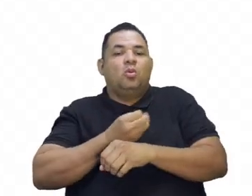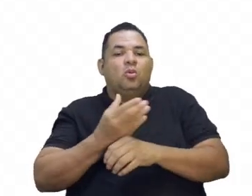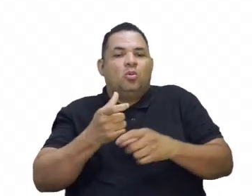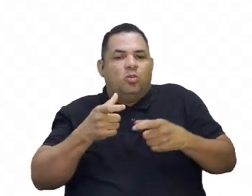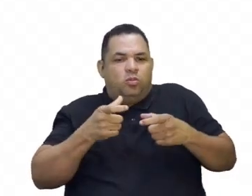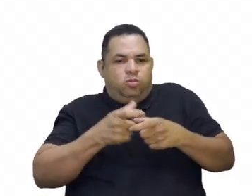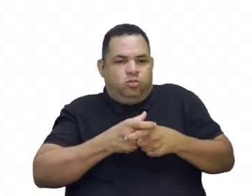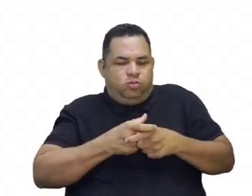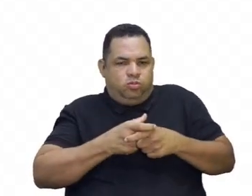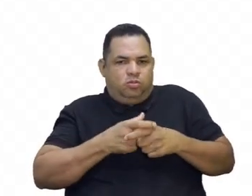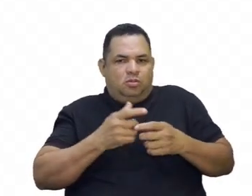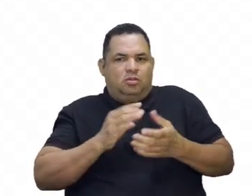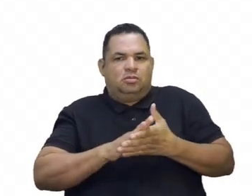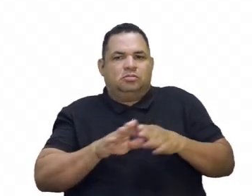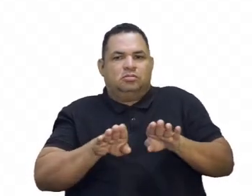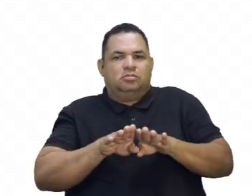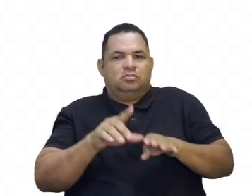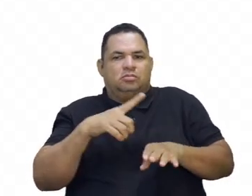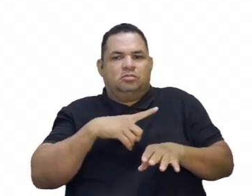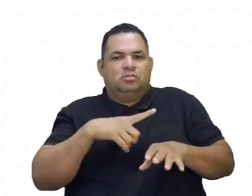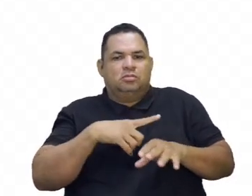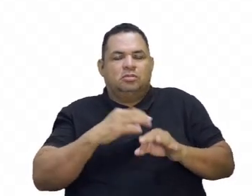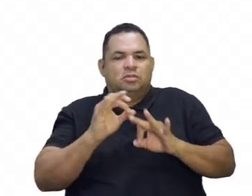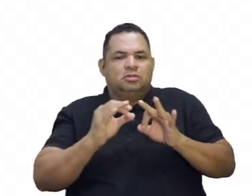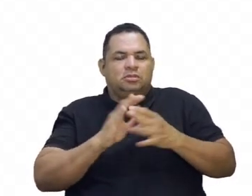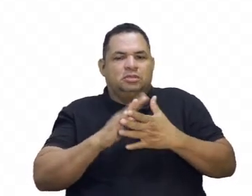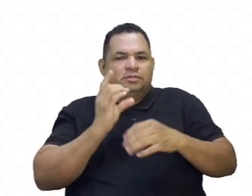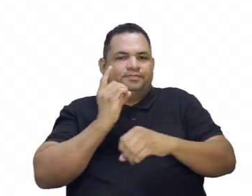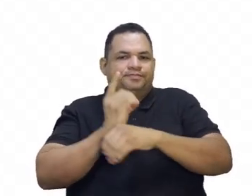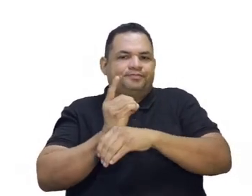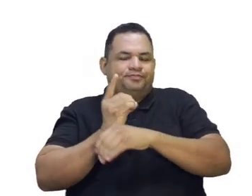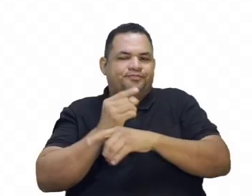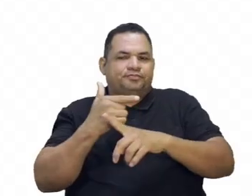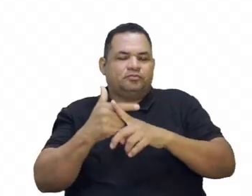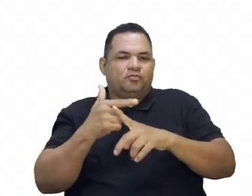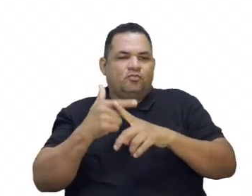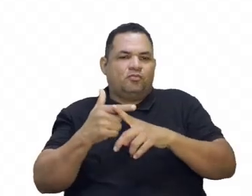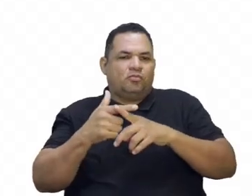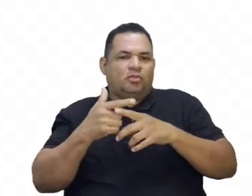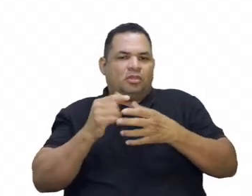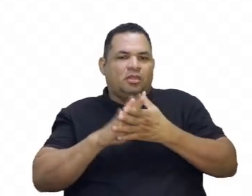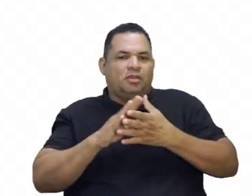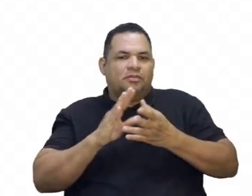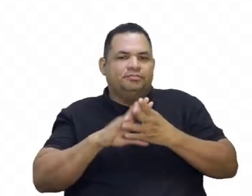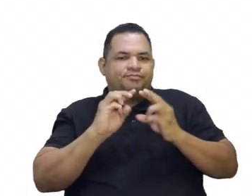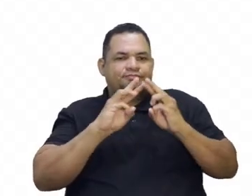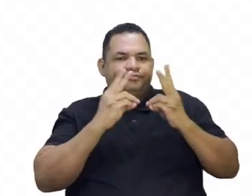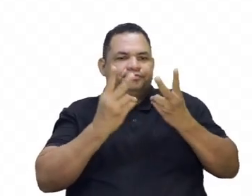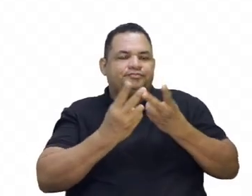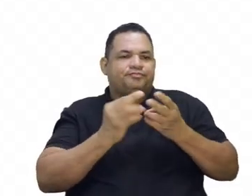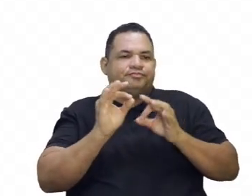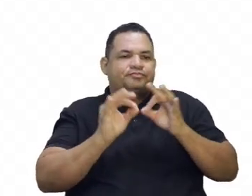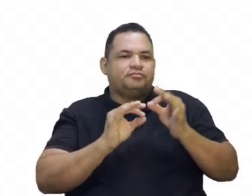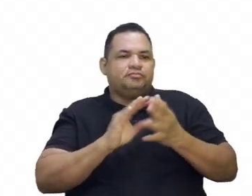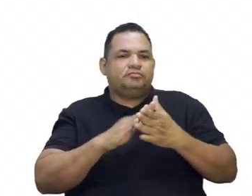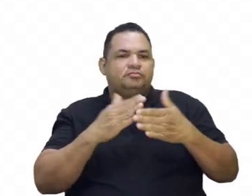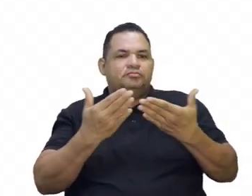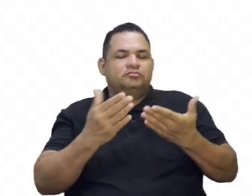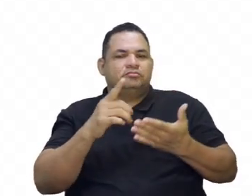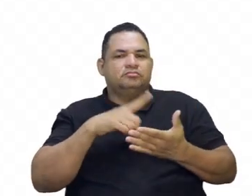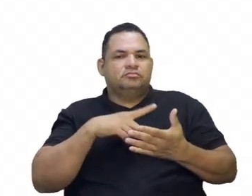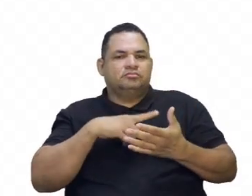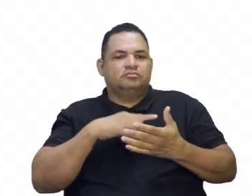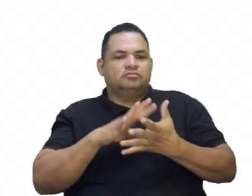volume muito pequeno, eu tenho algo muito denso, porque eu tenho muita matéria ali dentro. Quando eu